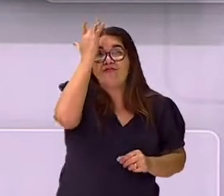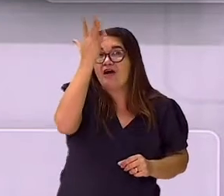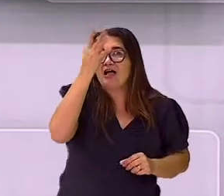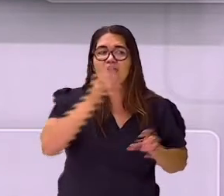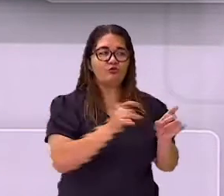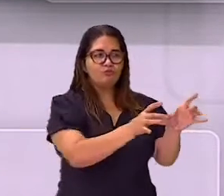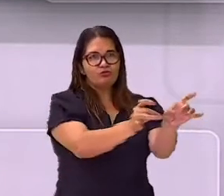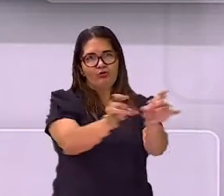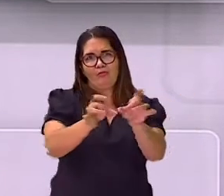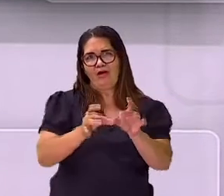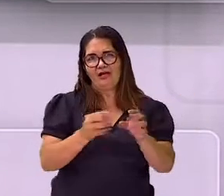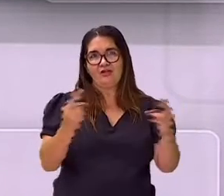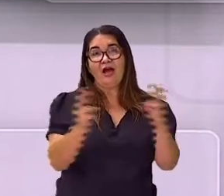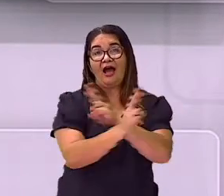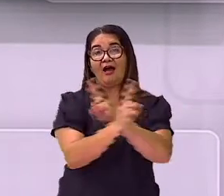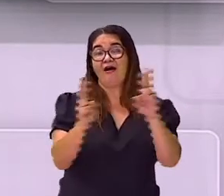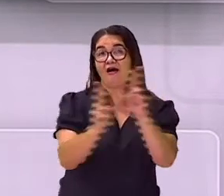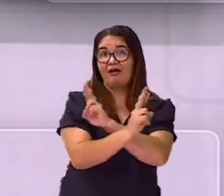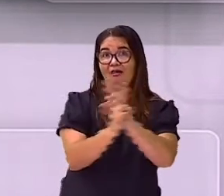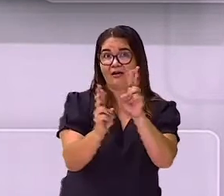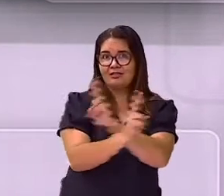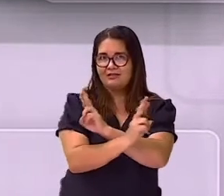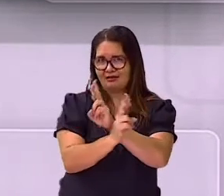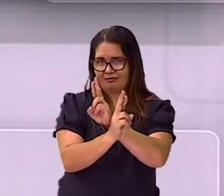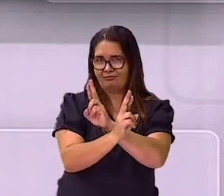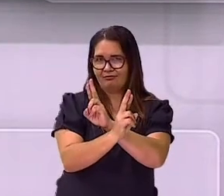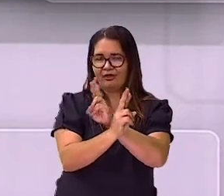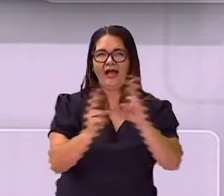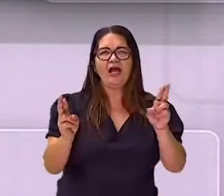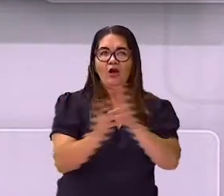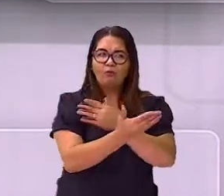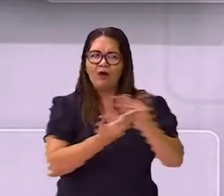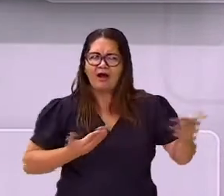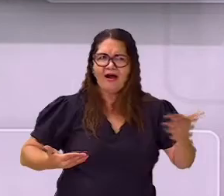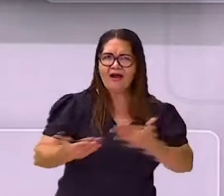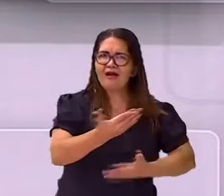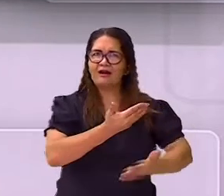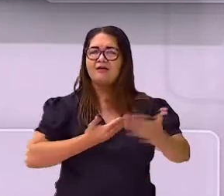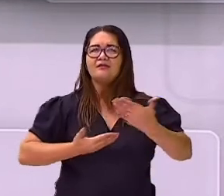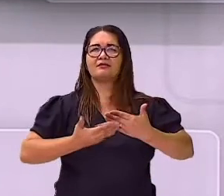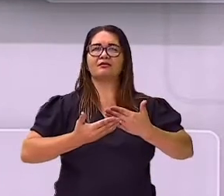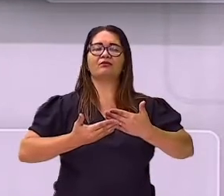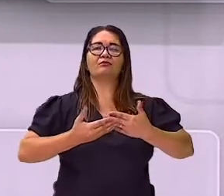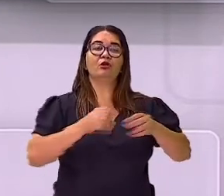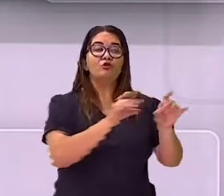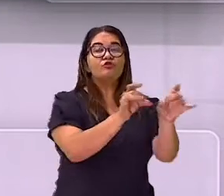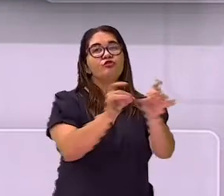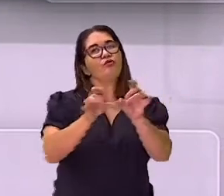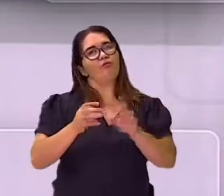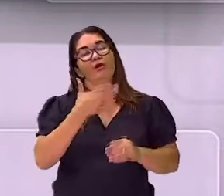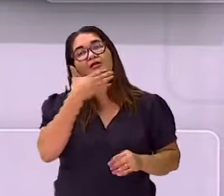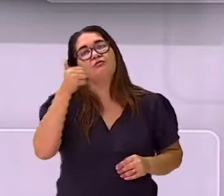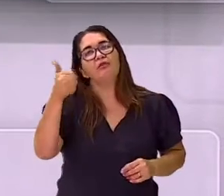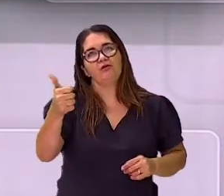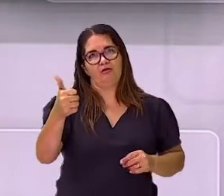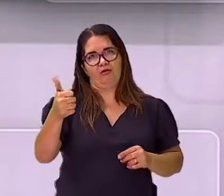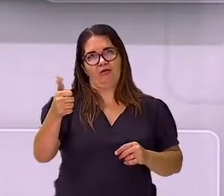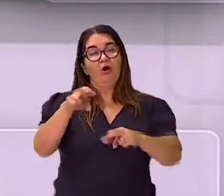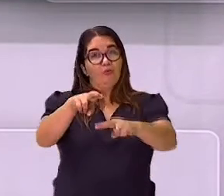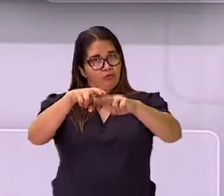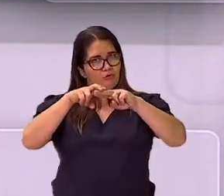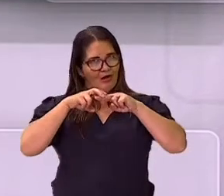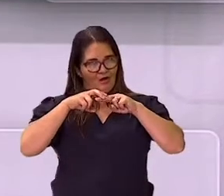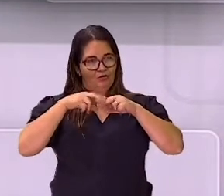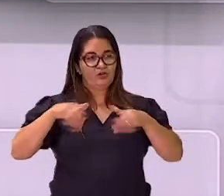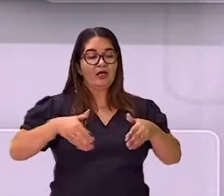o rei ter uma administração mais complexa, mais